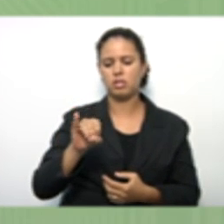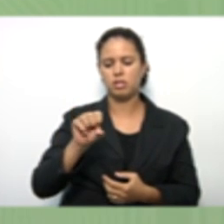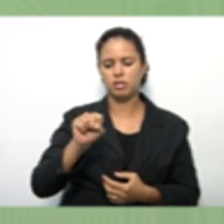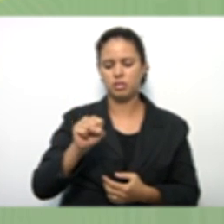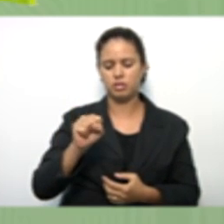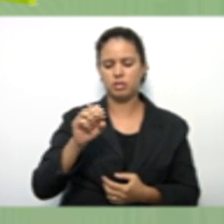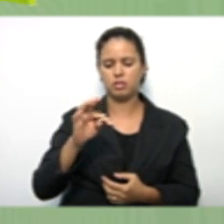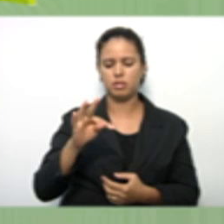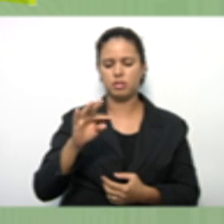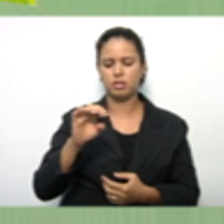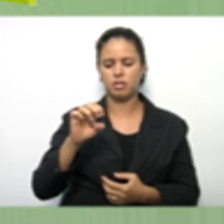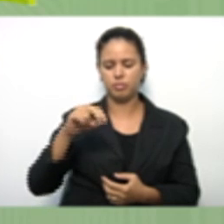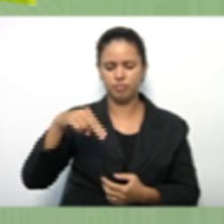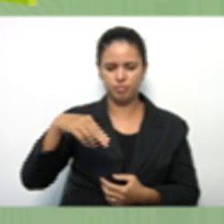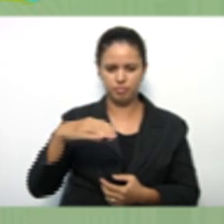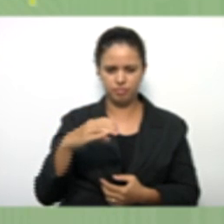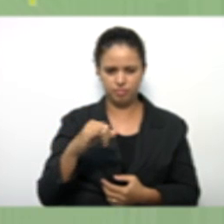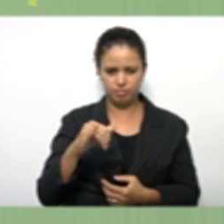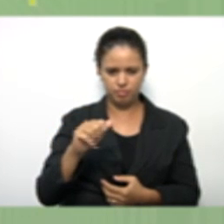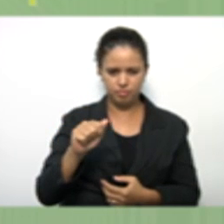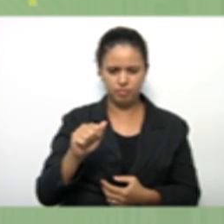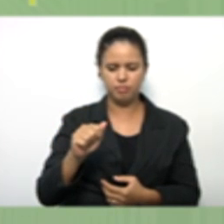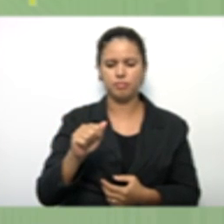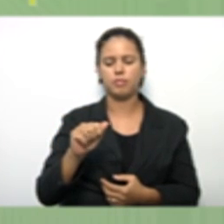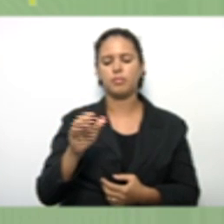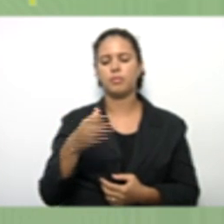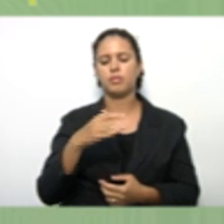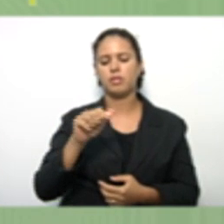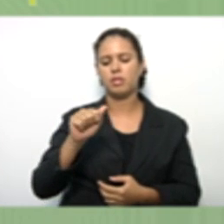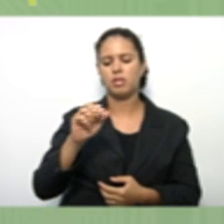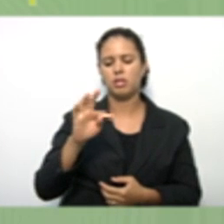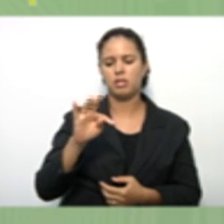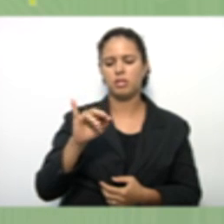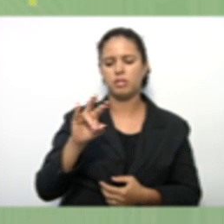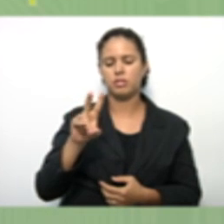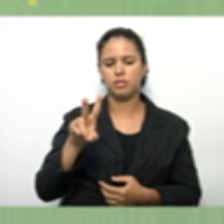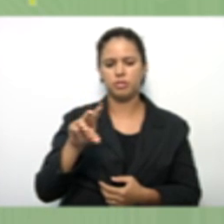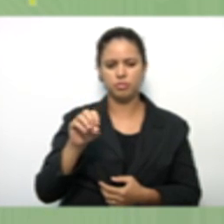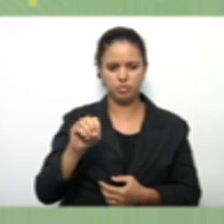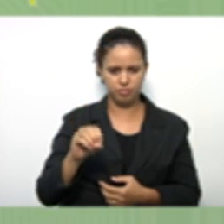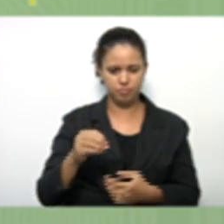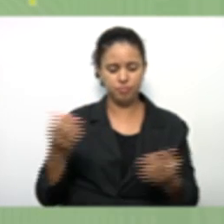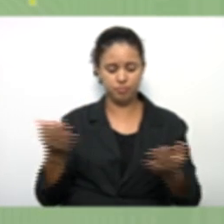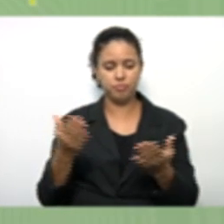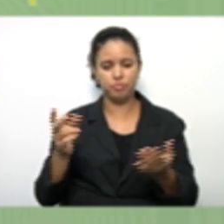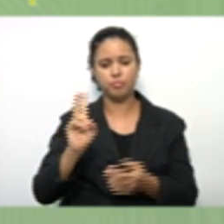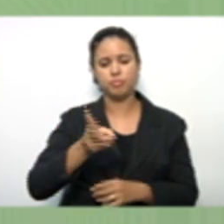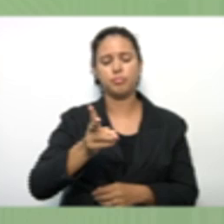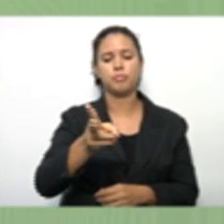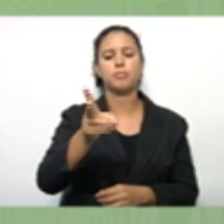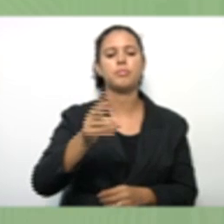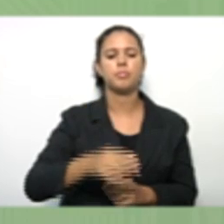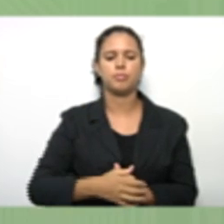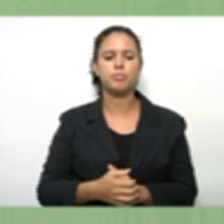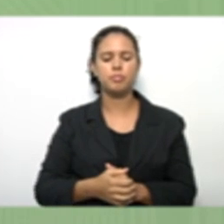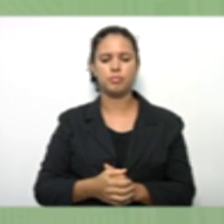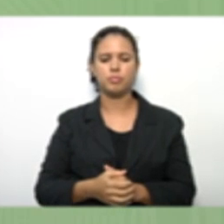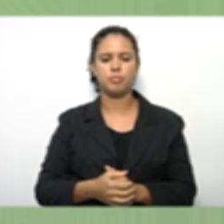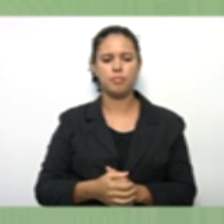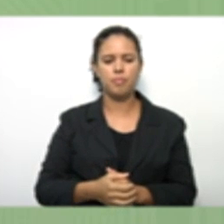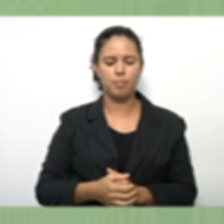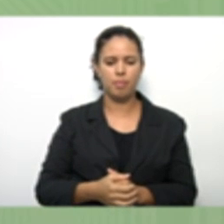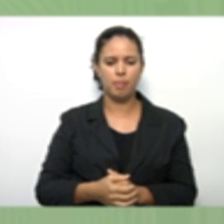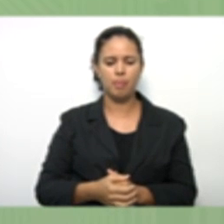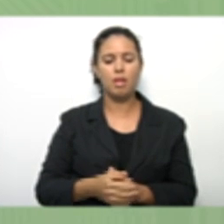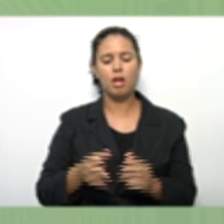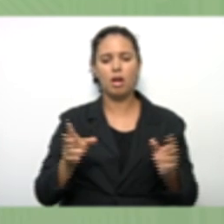obrigações com terceiros é igual ao patrimônio líquido. Ok. Bom, vamos dar continuidade agora ao